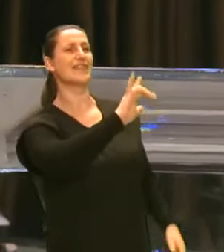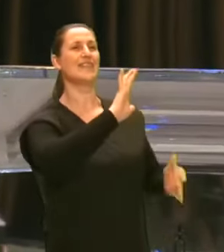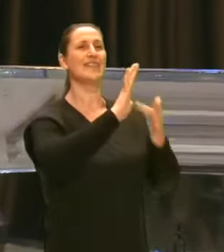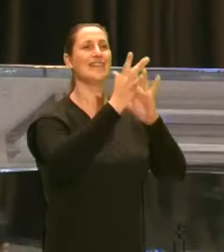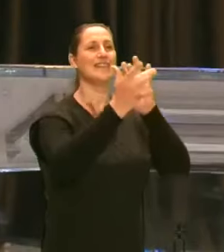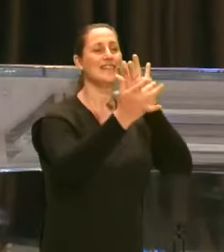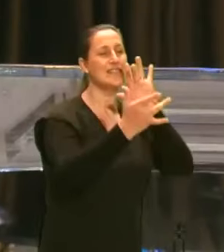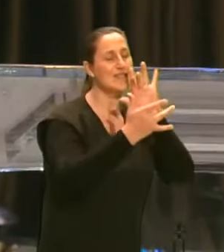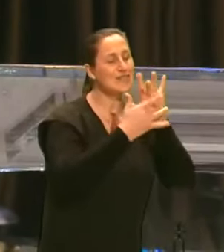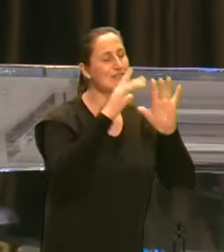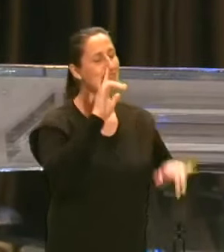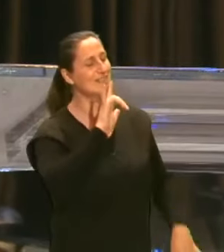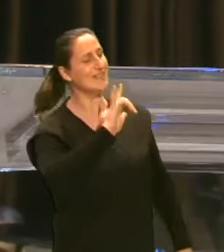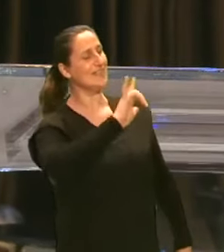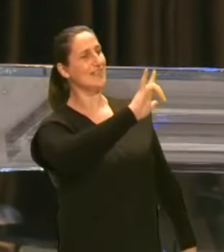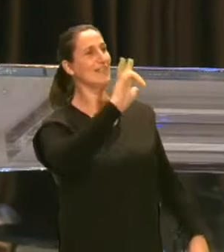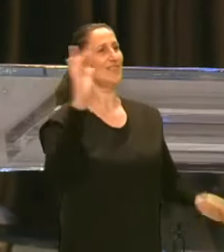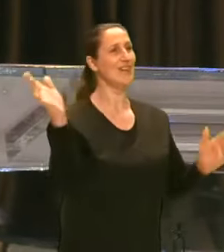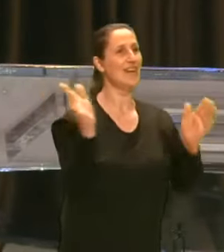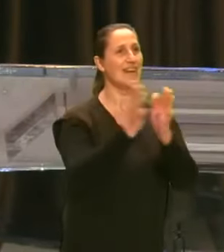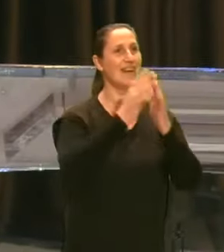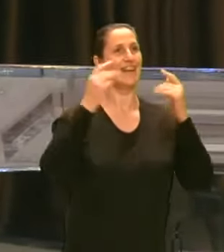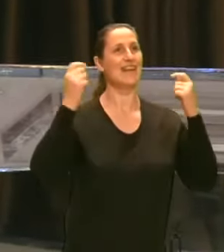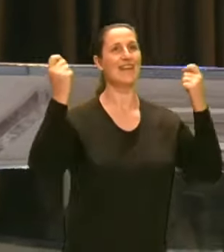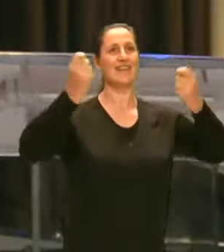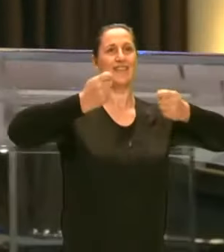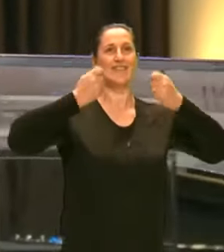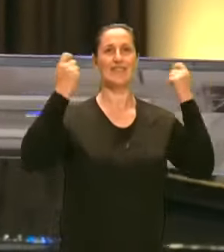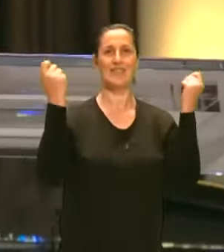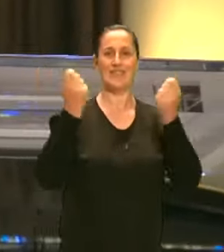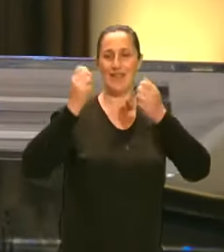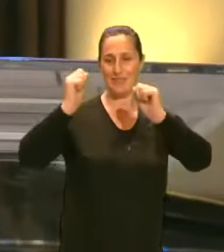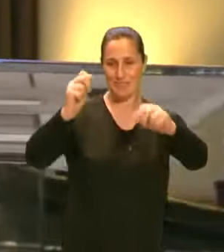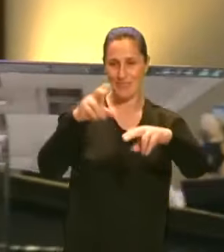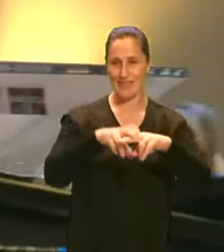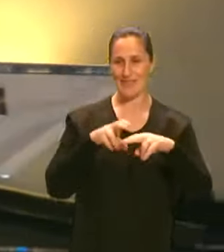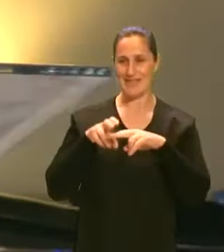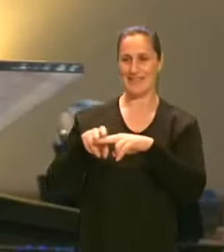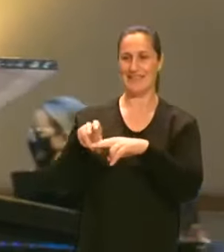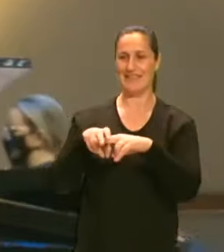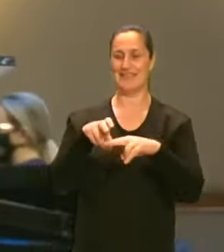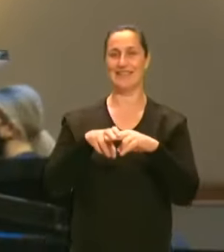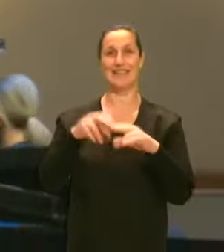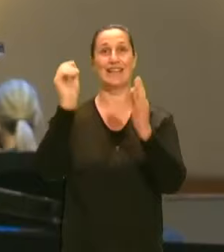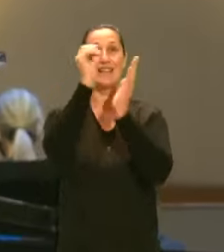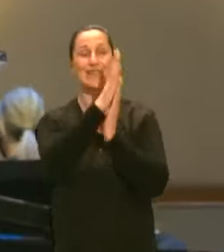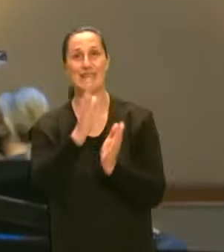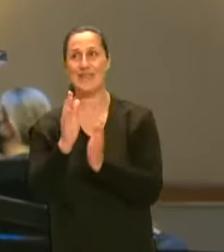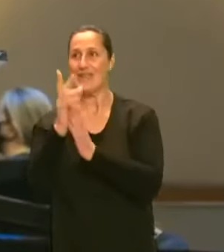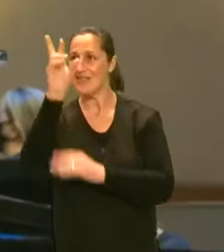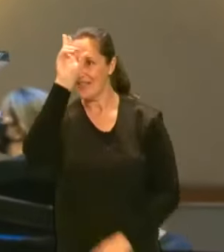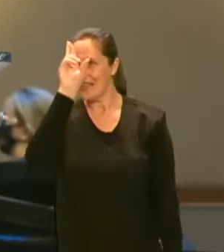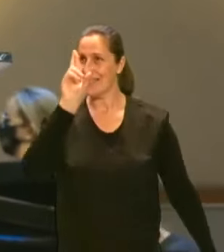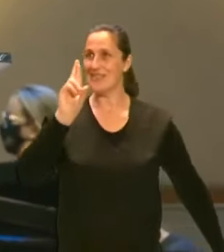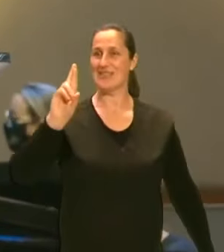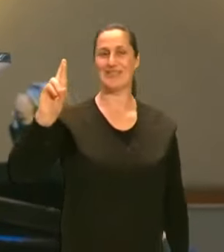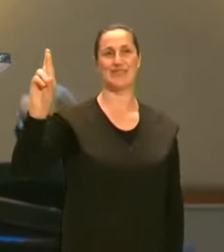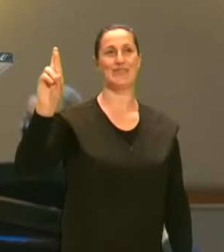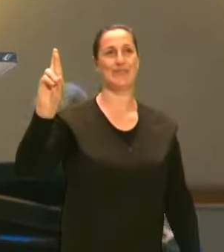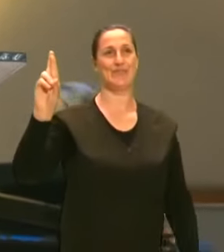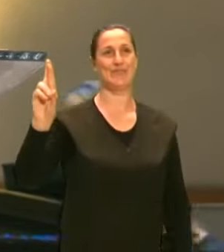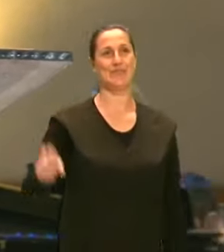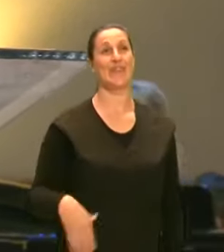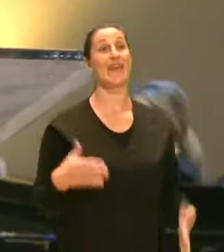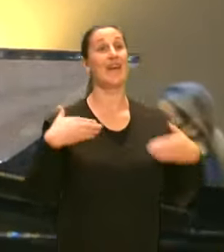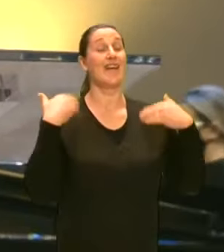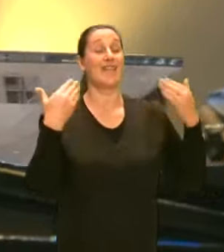ama. Aleluia, pode se assentar. Louvado seja o Senhor. Que alegria